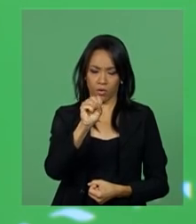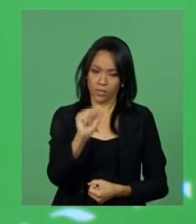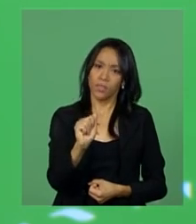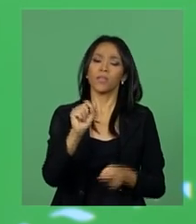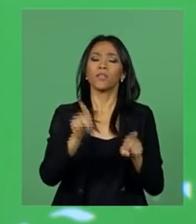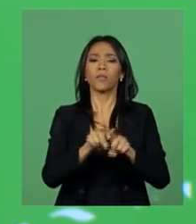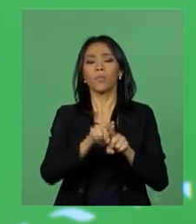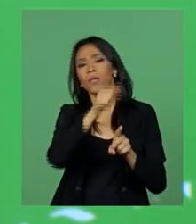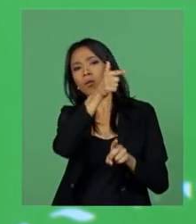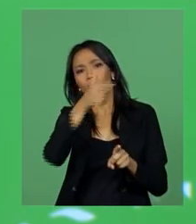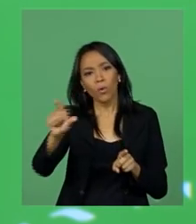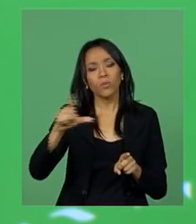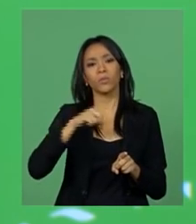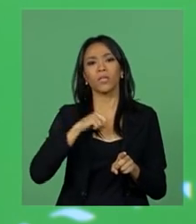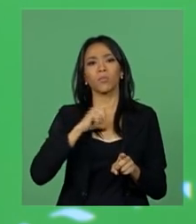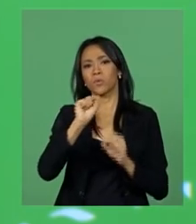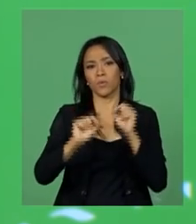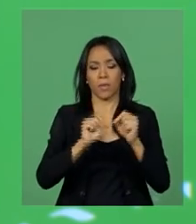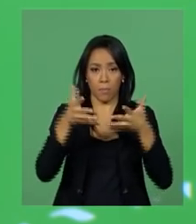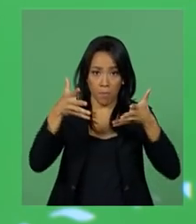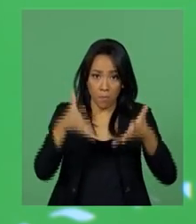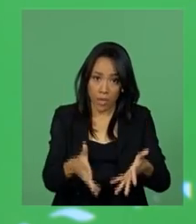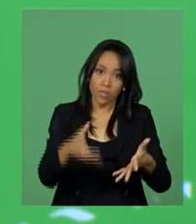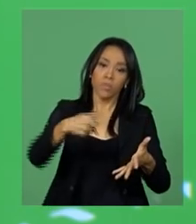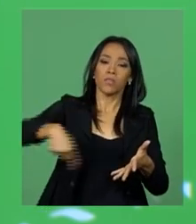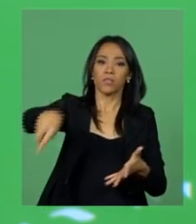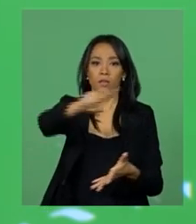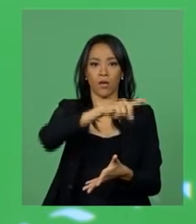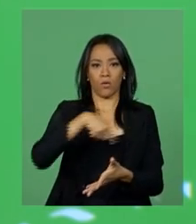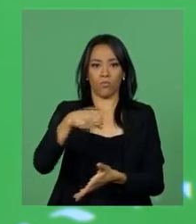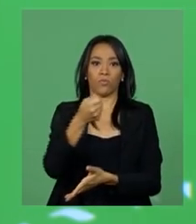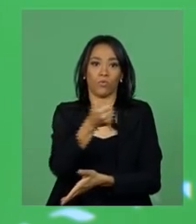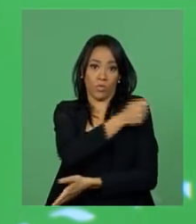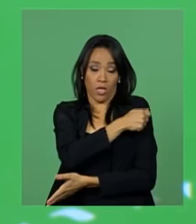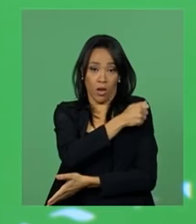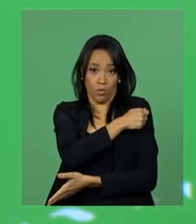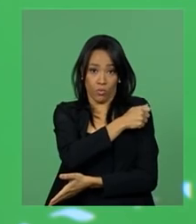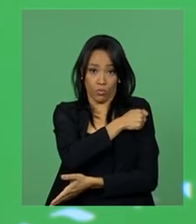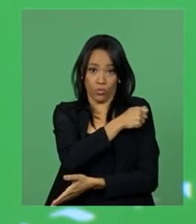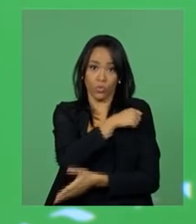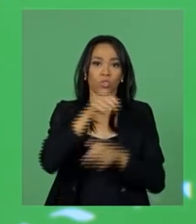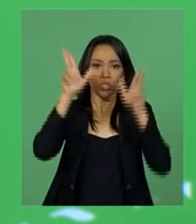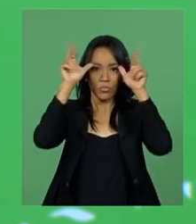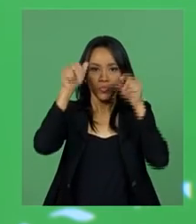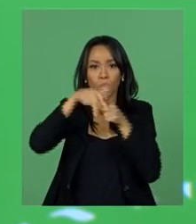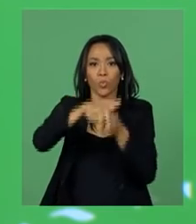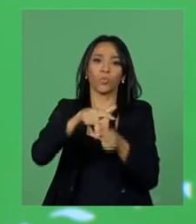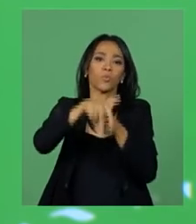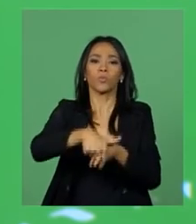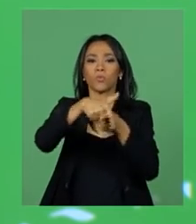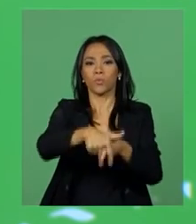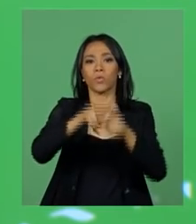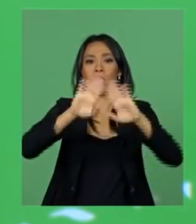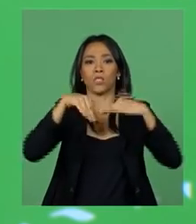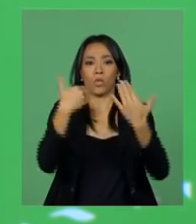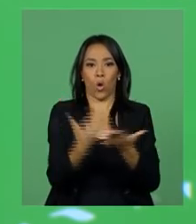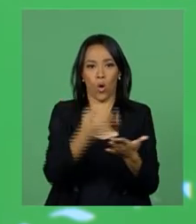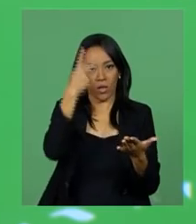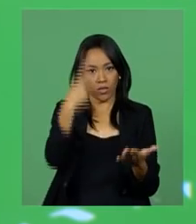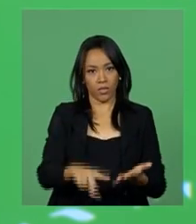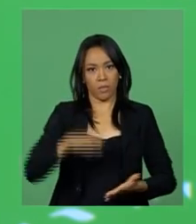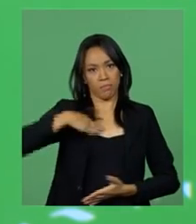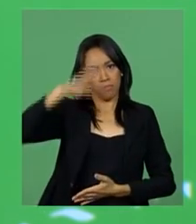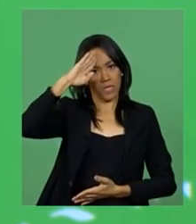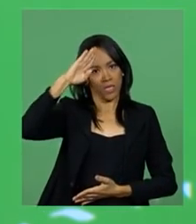como destaque a participação dos alunos da Cavalaria do Colégio Militar de Brasília integrados ao RCG